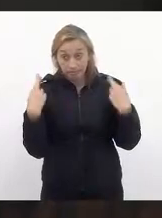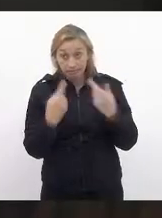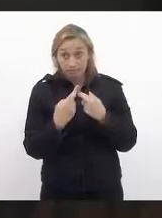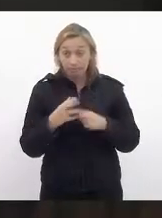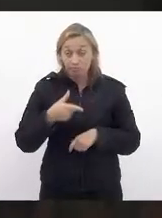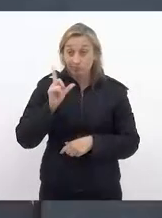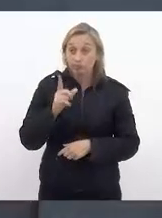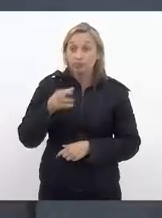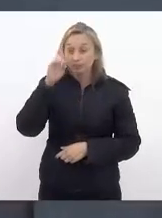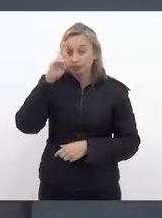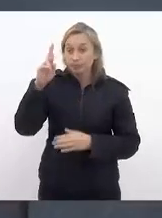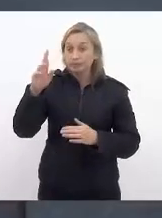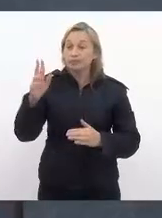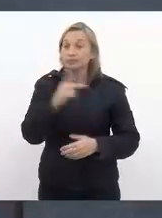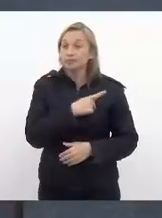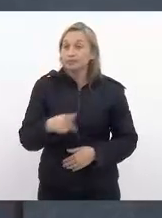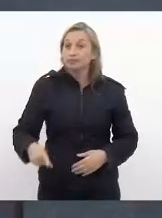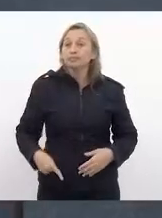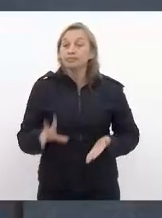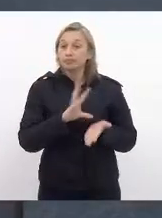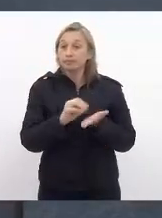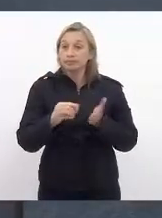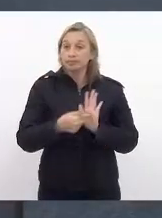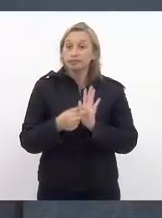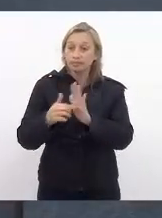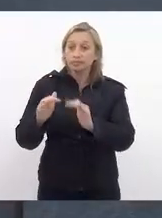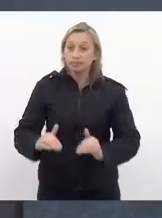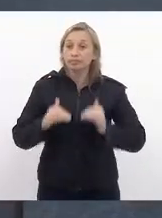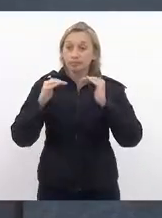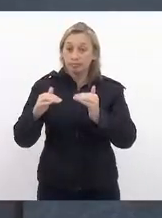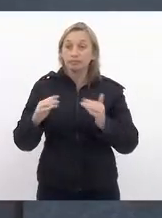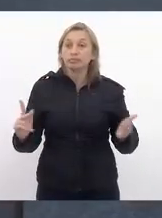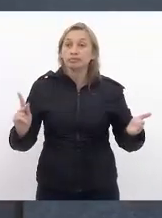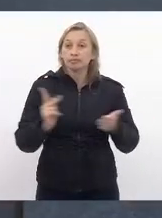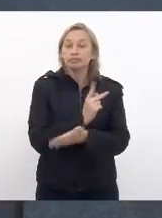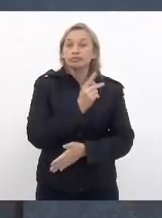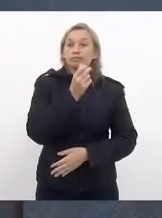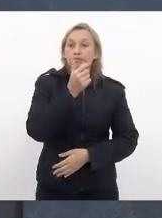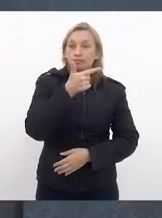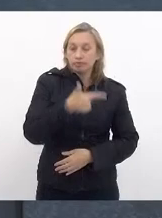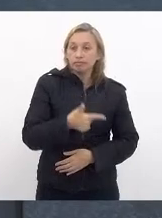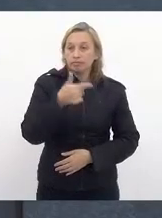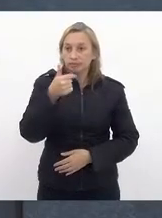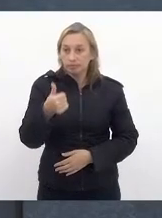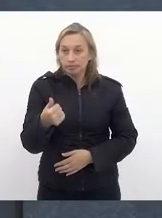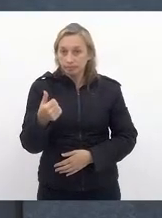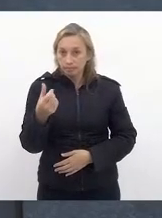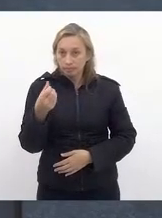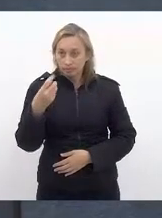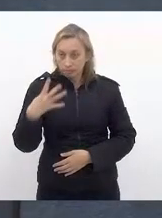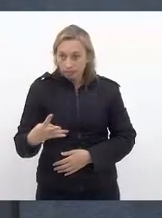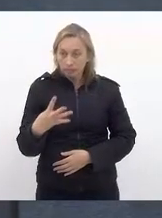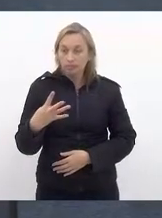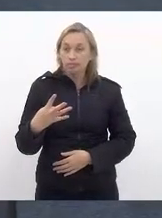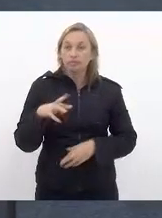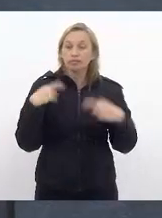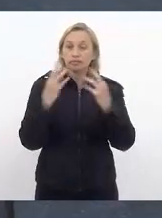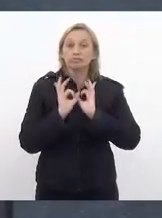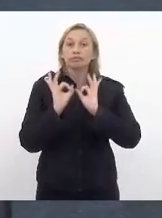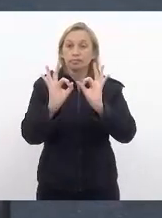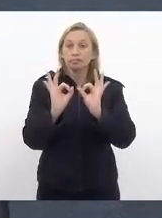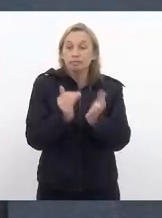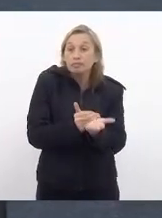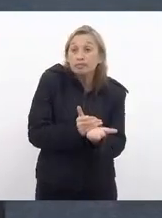anterior ch presidenta até reflete com exatidão ocorrido na 214ª sessão extraordinária